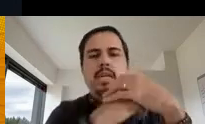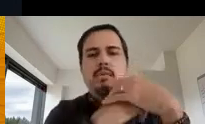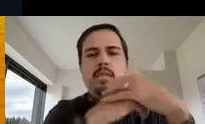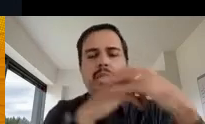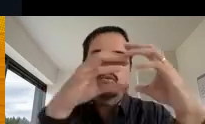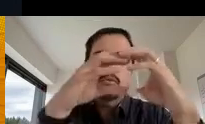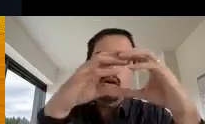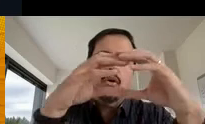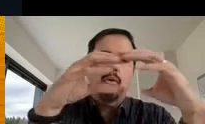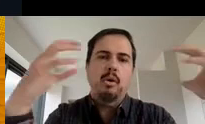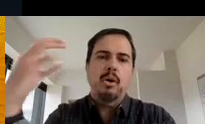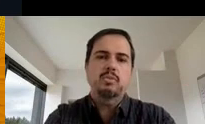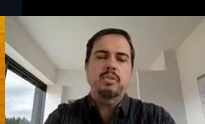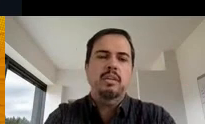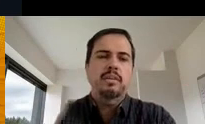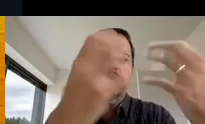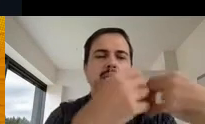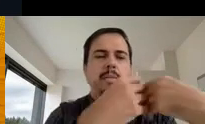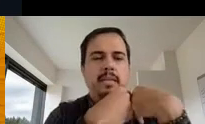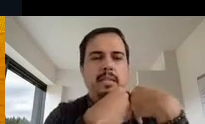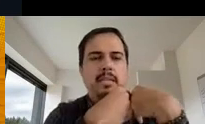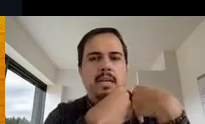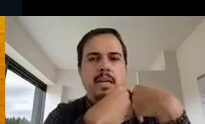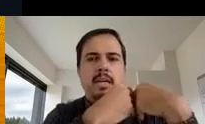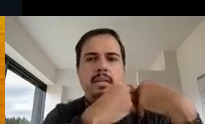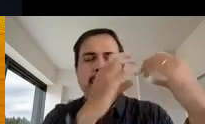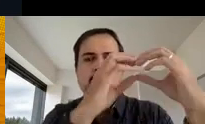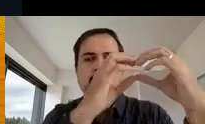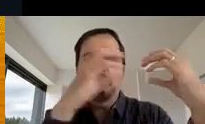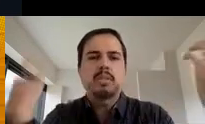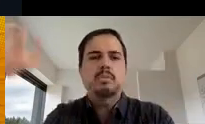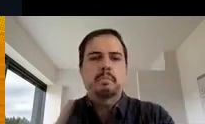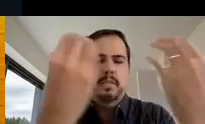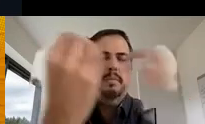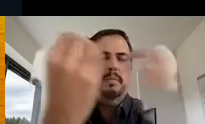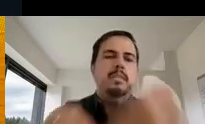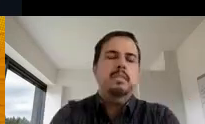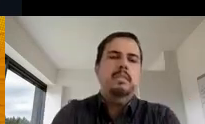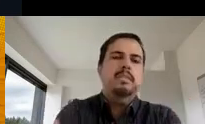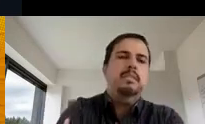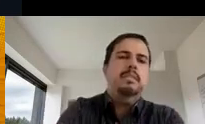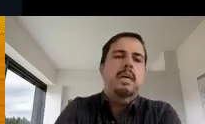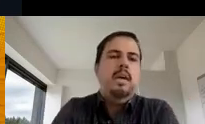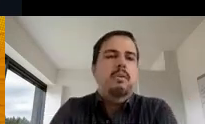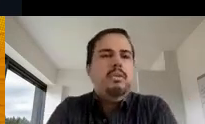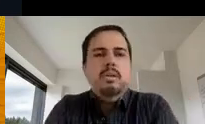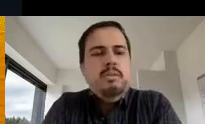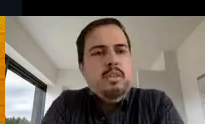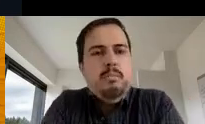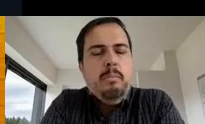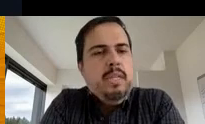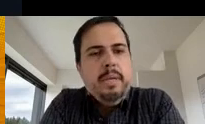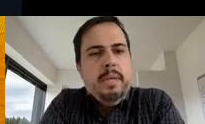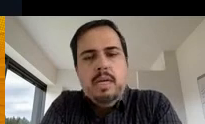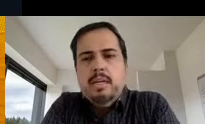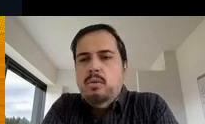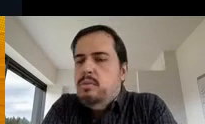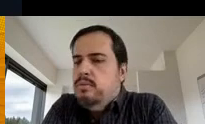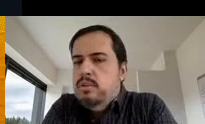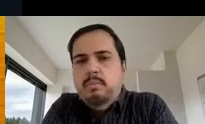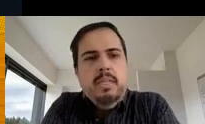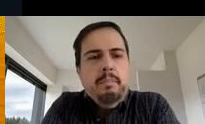não pode cometer esse tipo de erro que está ali no, na commodity do serviço que você presta. Você é proibido É igual jogador de